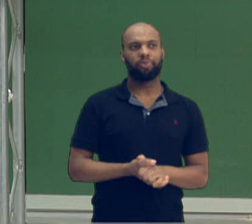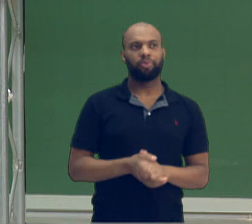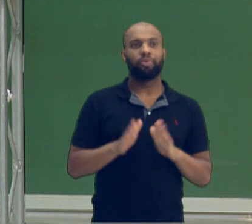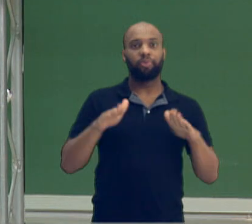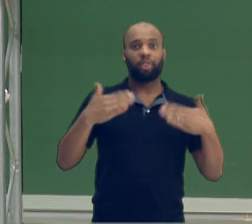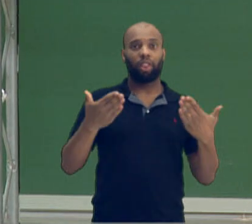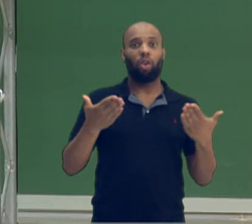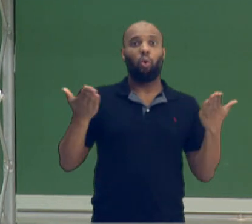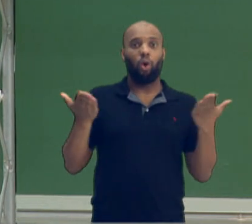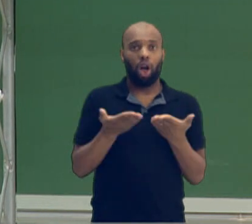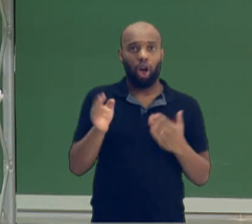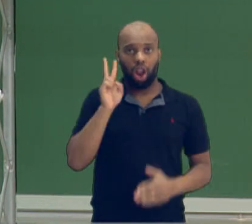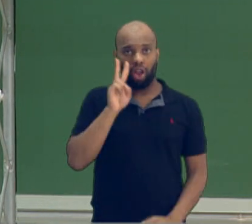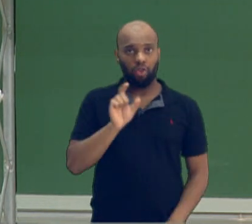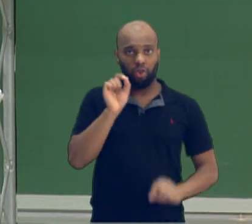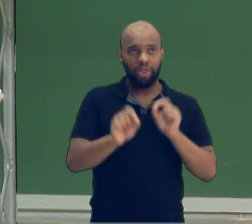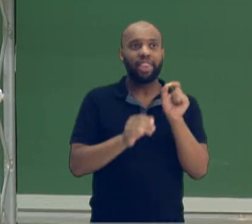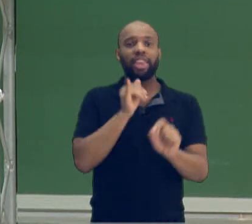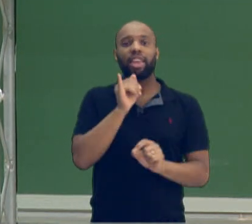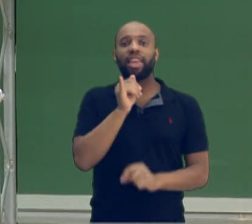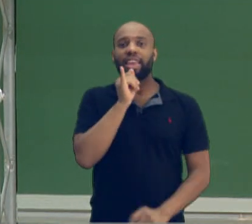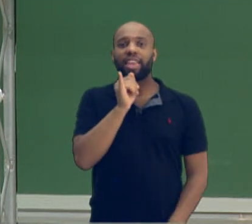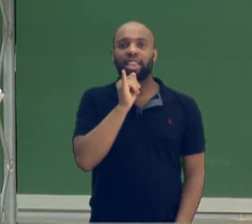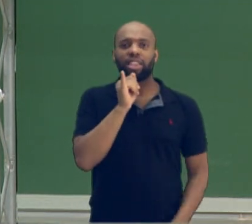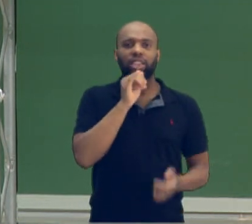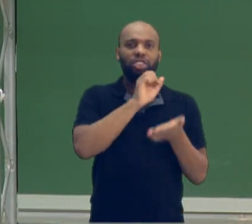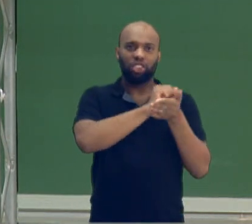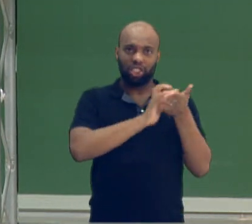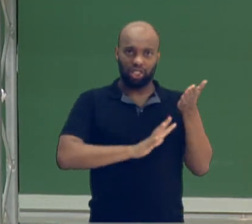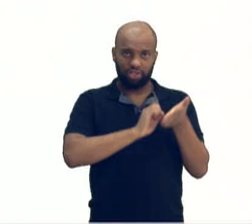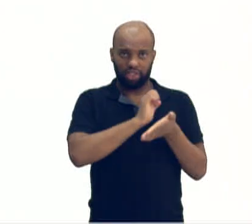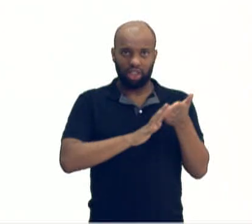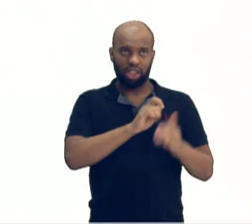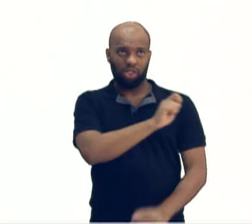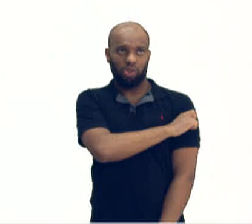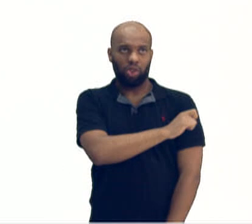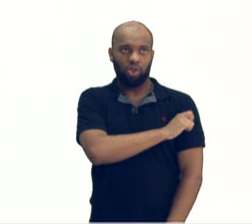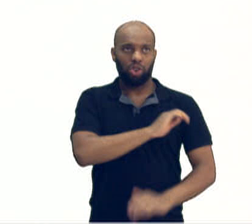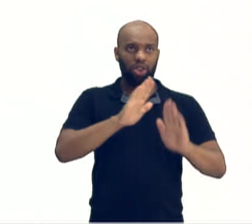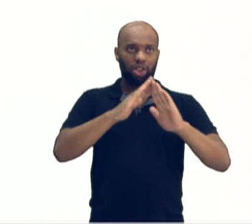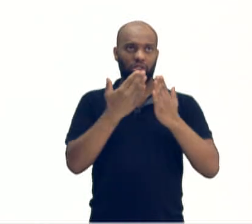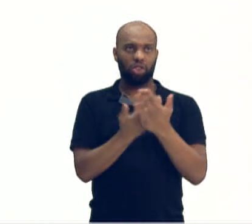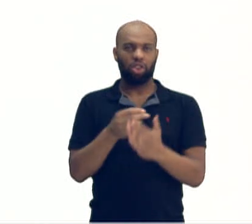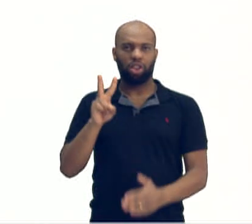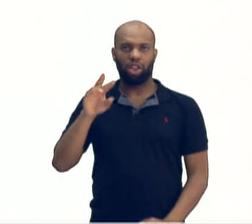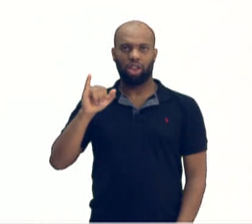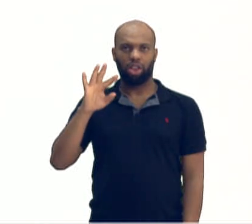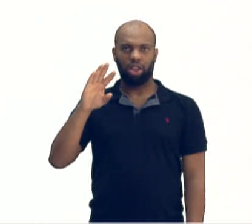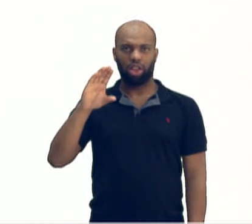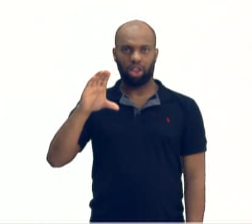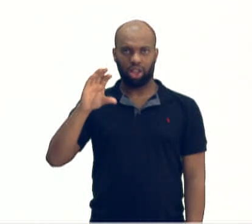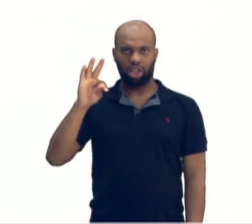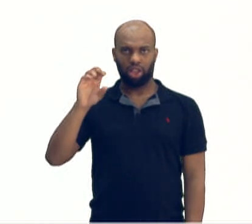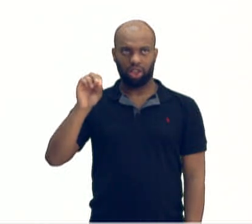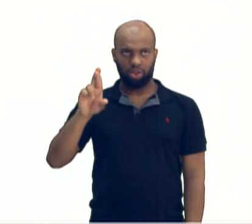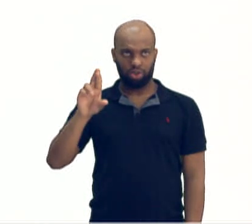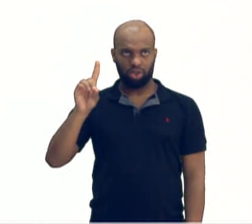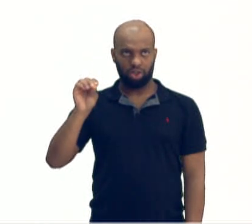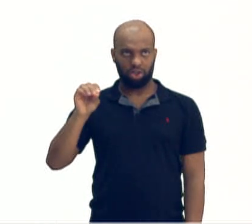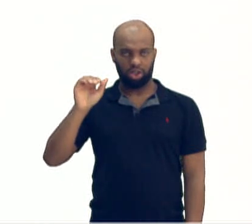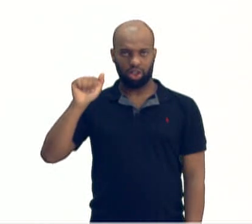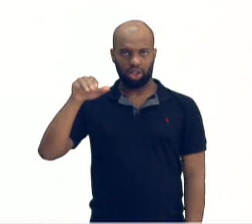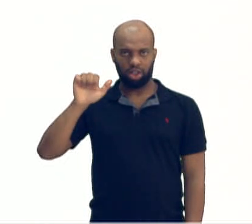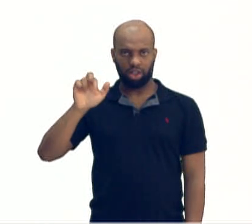Aqui agora a gente vai ver exemplos de atividade dos alunos do Colégio Estadual Vitor do Amaral e Segismundo Fallers, com orientação da professora Maria